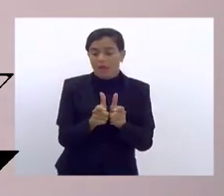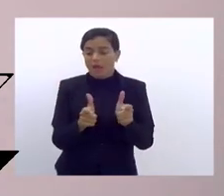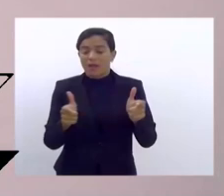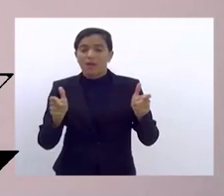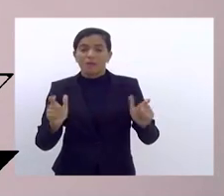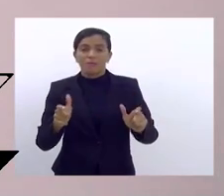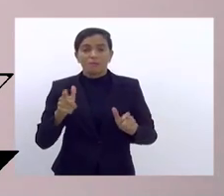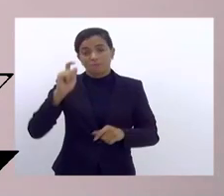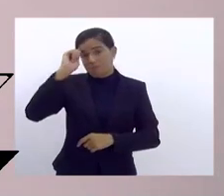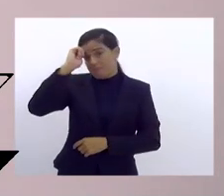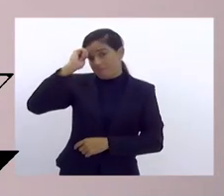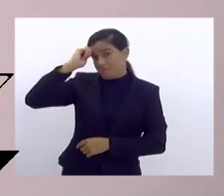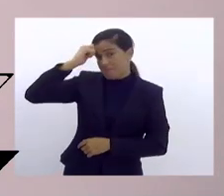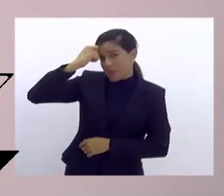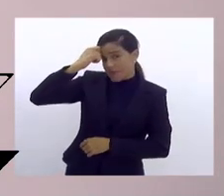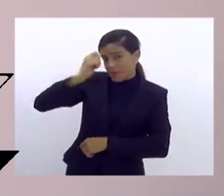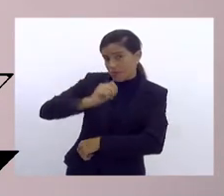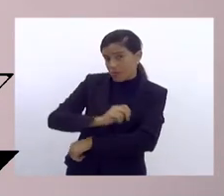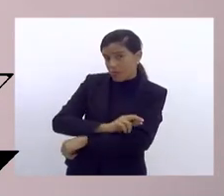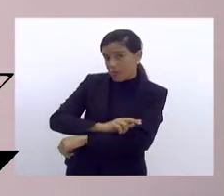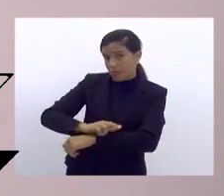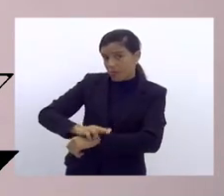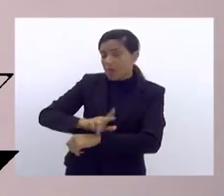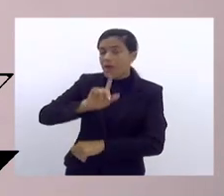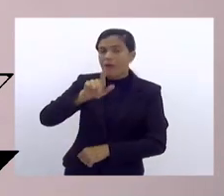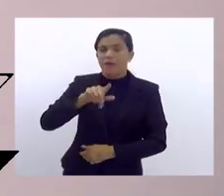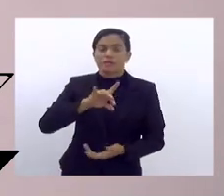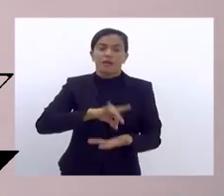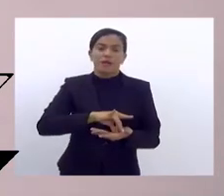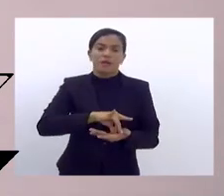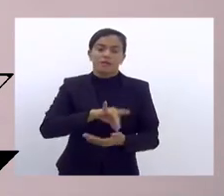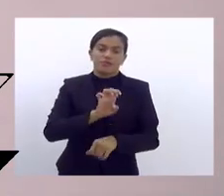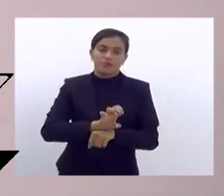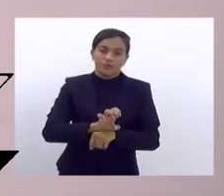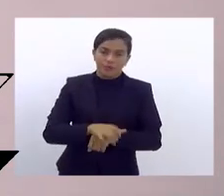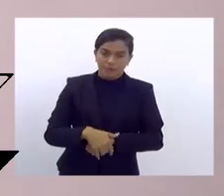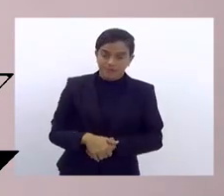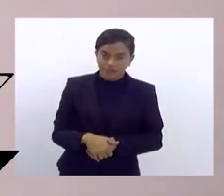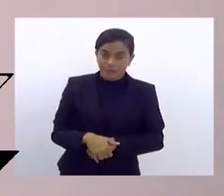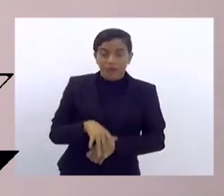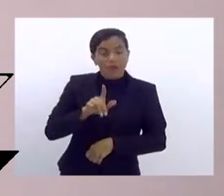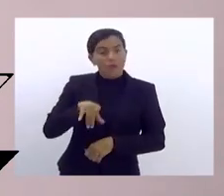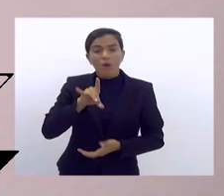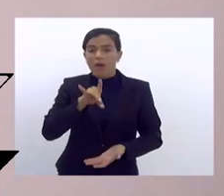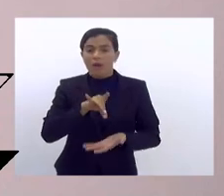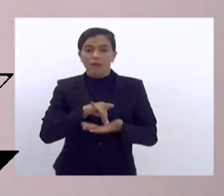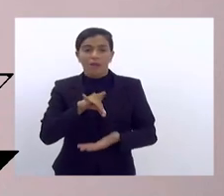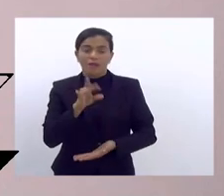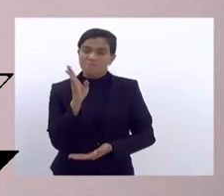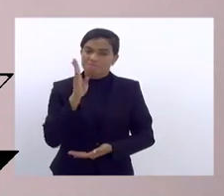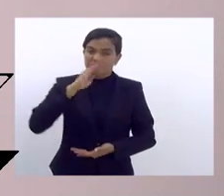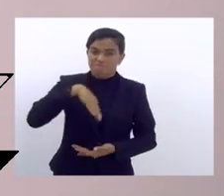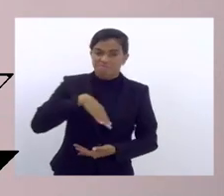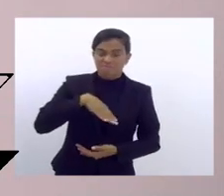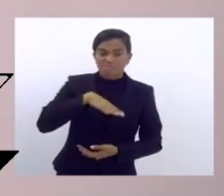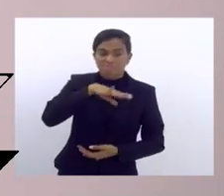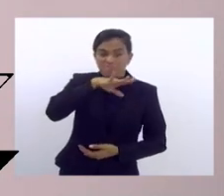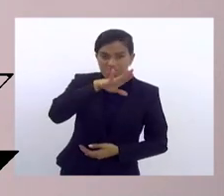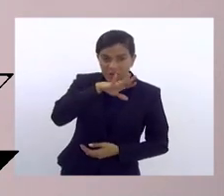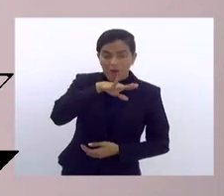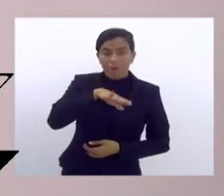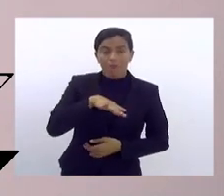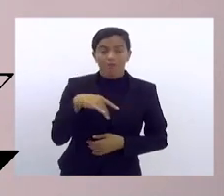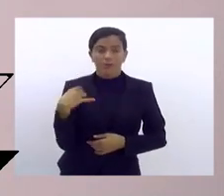pretos esta é a realidade do nosso Estado uma realidade perversa que a gente